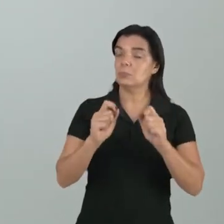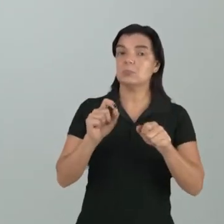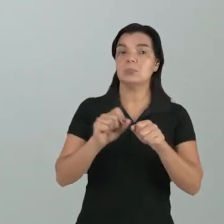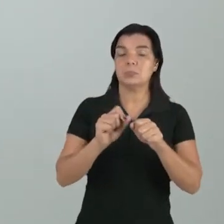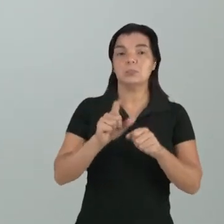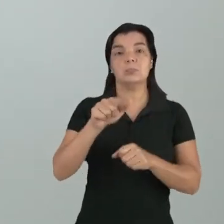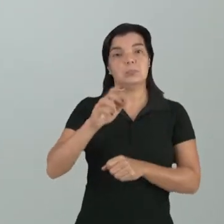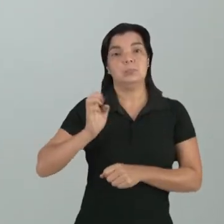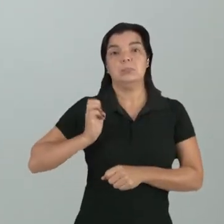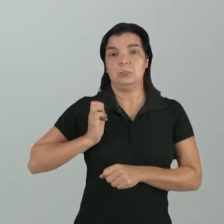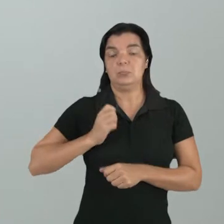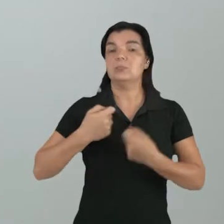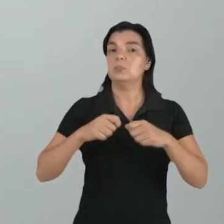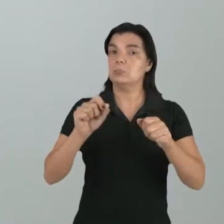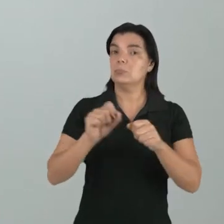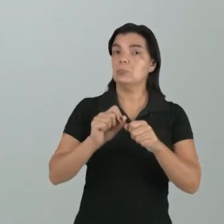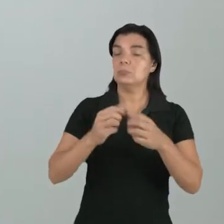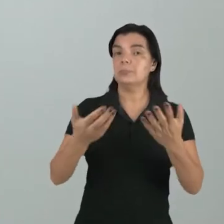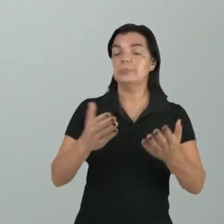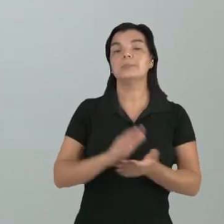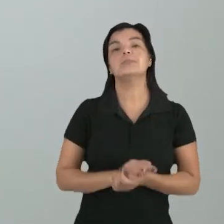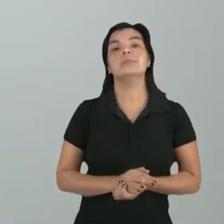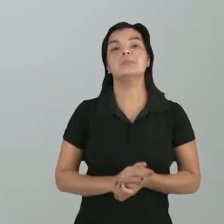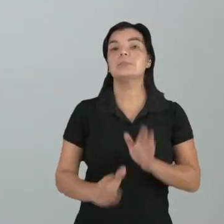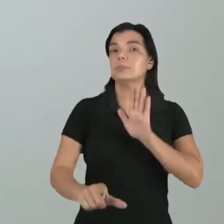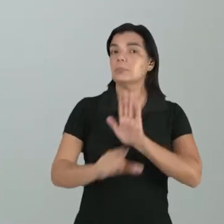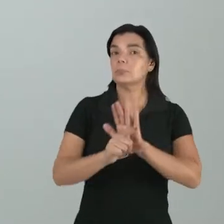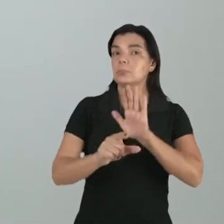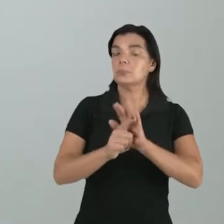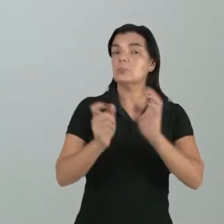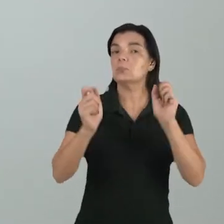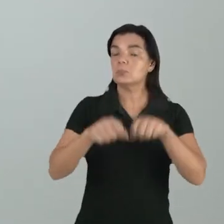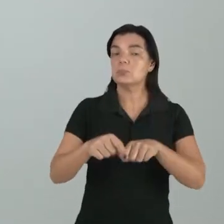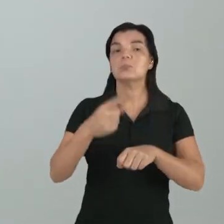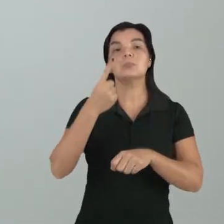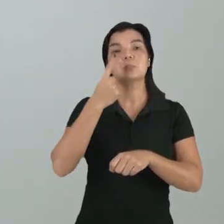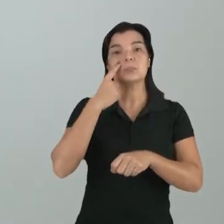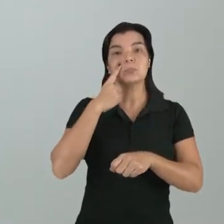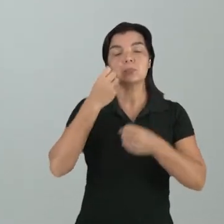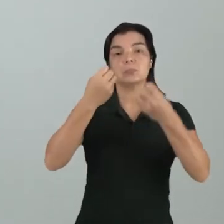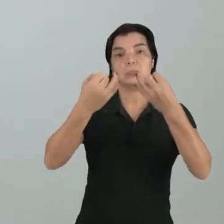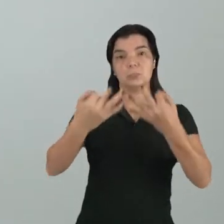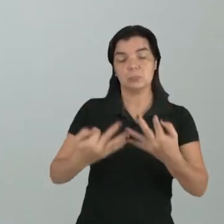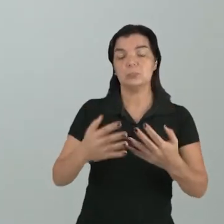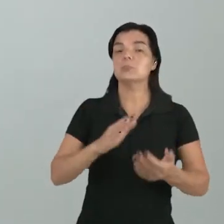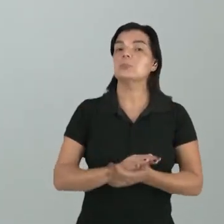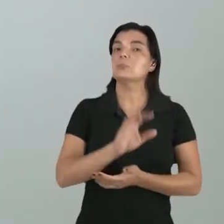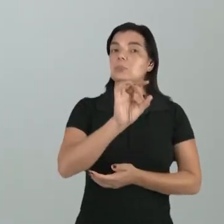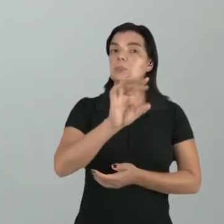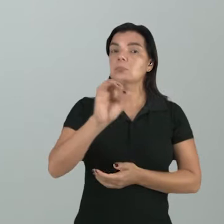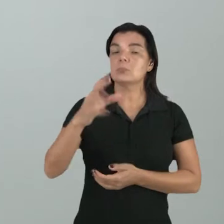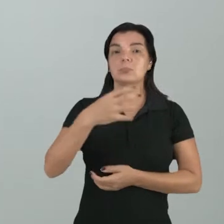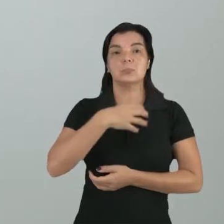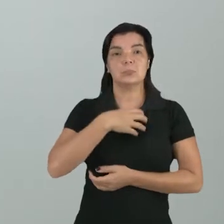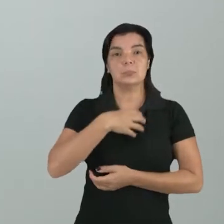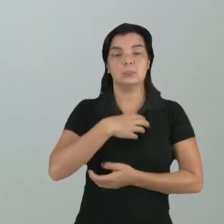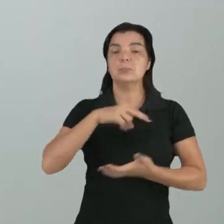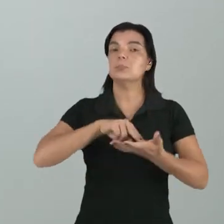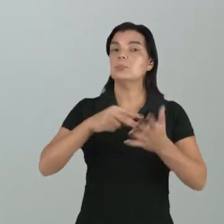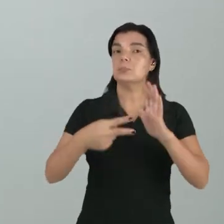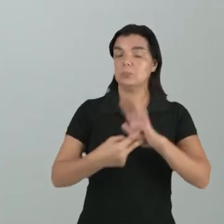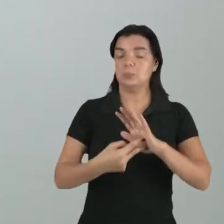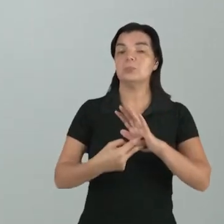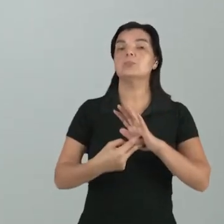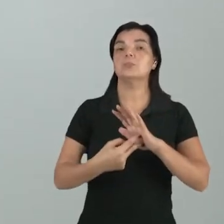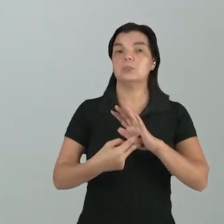podem, então é ético, eu devo fazer. Então, partindo dessa lei, nós podemos discernir entre cada atitude. Ou